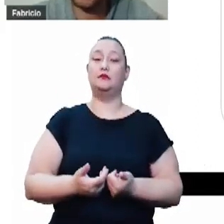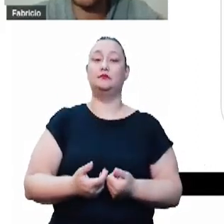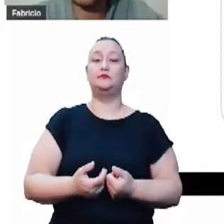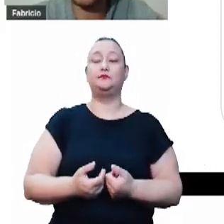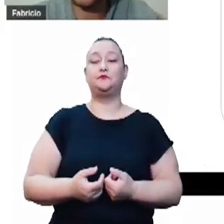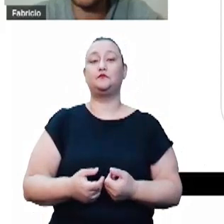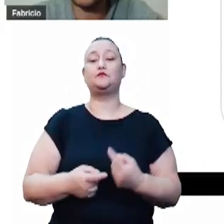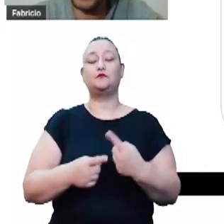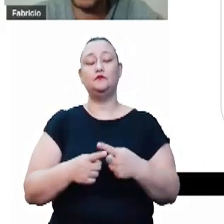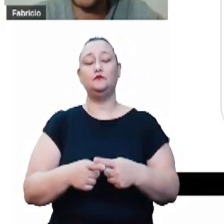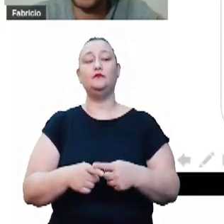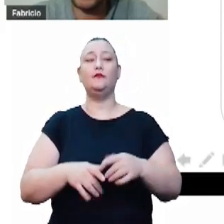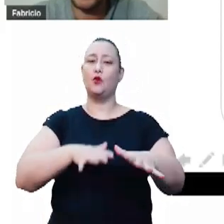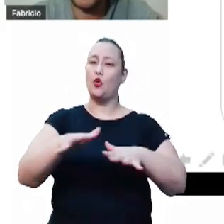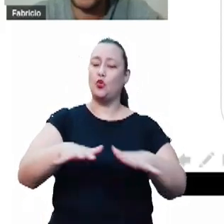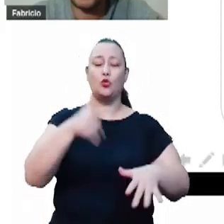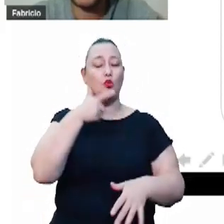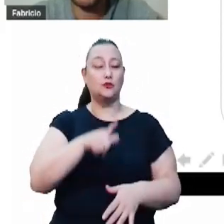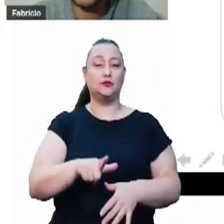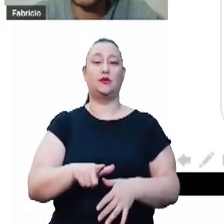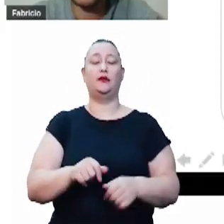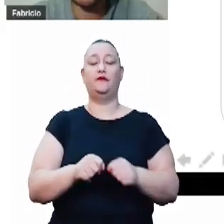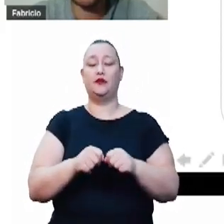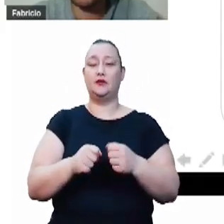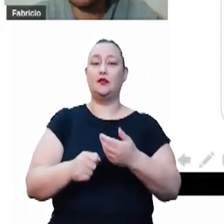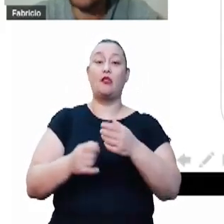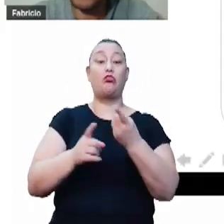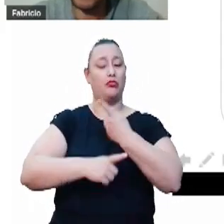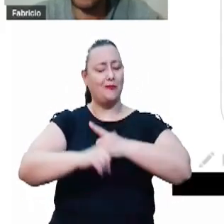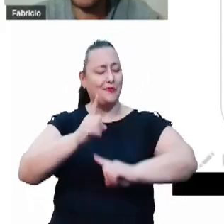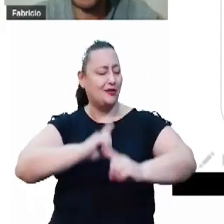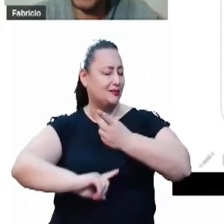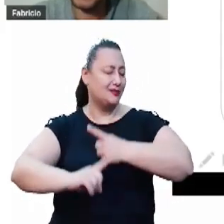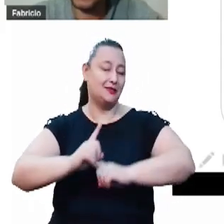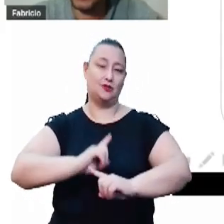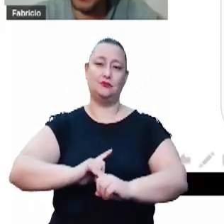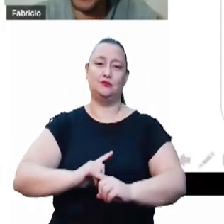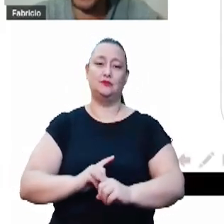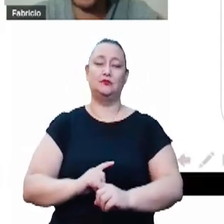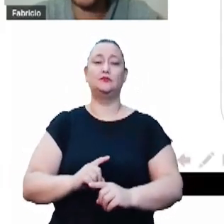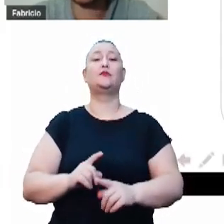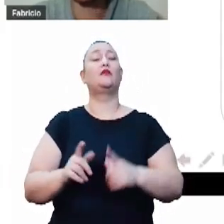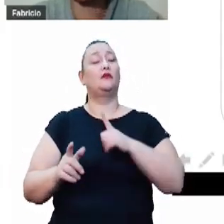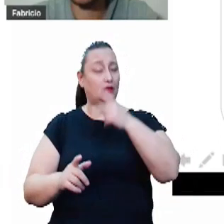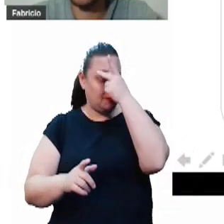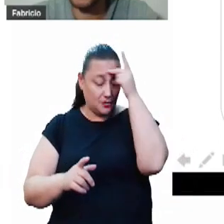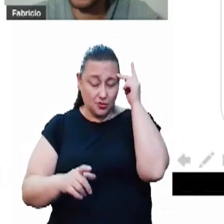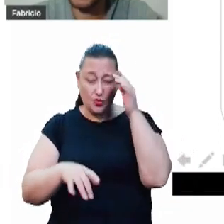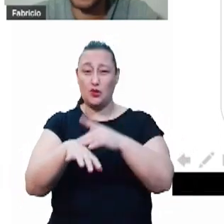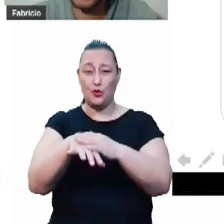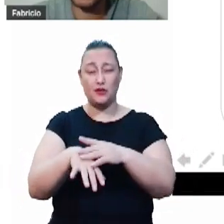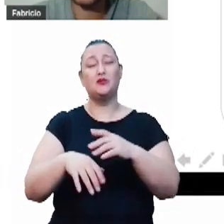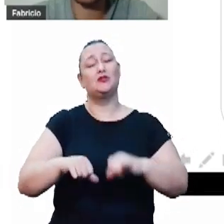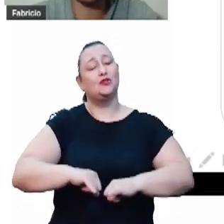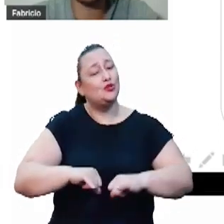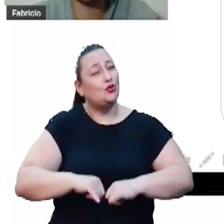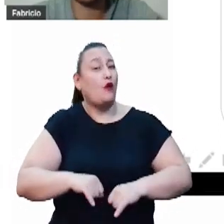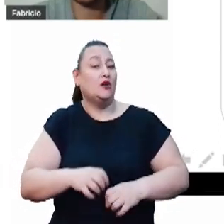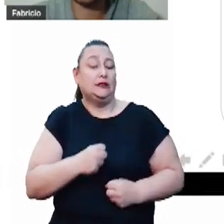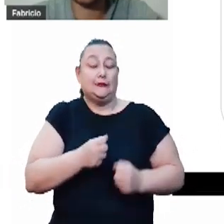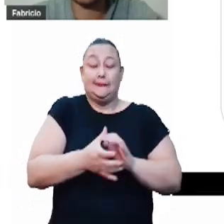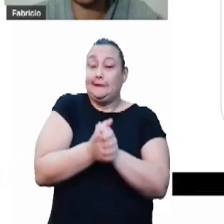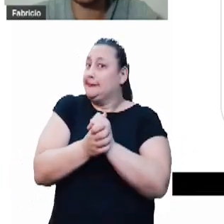quando executa as funções diárias. A depressão, alguns pacientes sofrem de depressão, sofrem de ansiedade, tanto